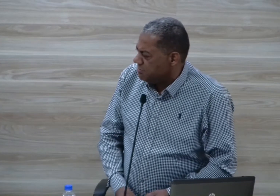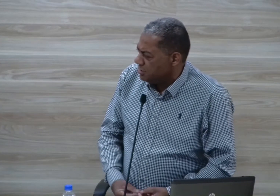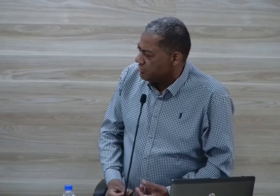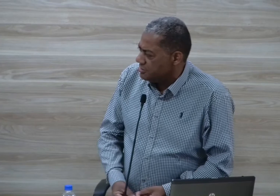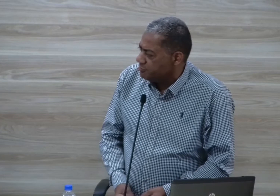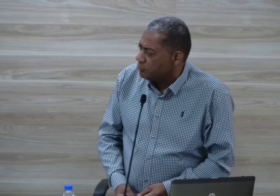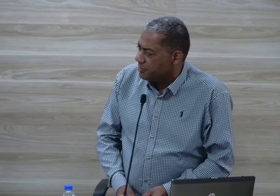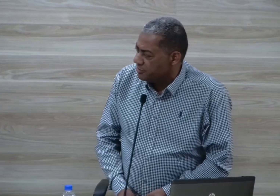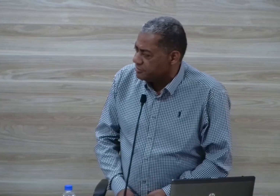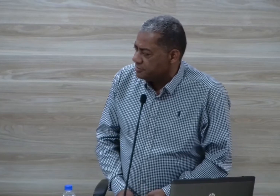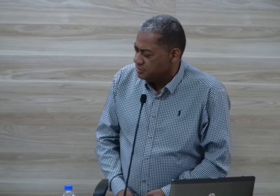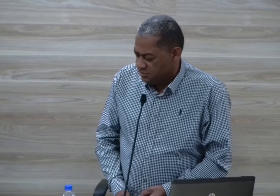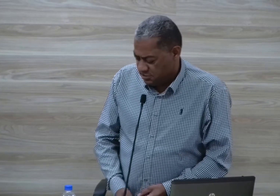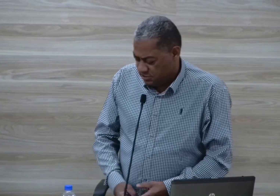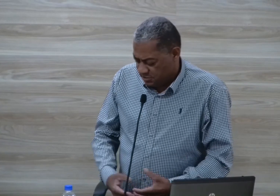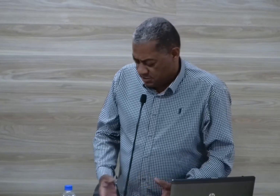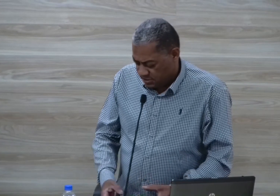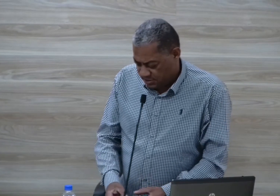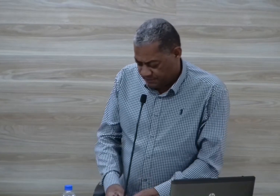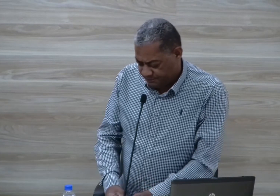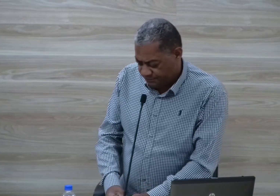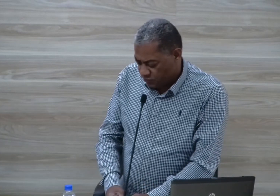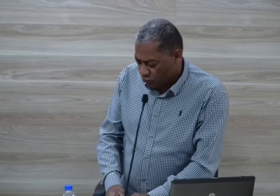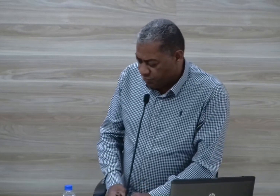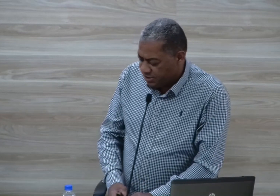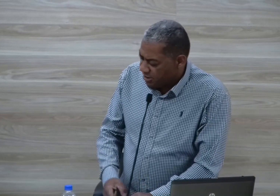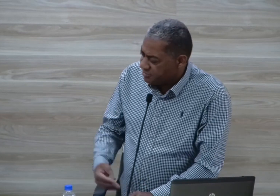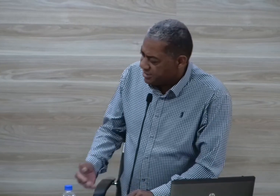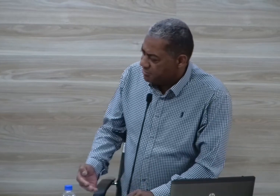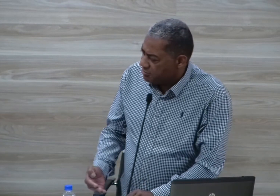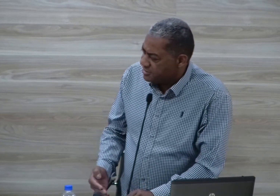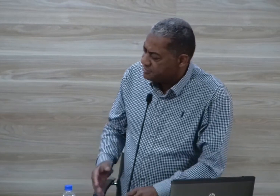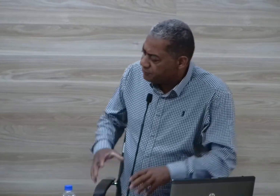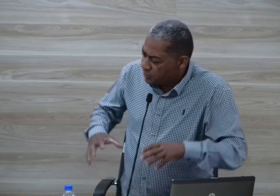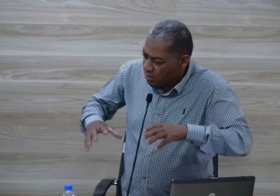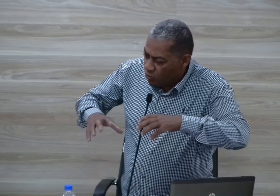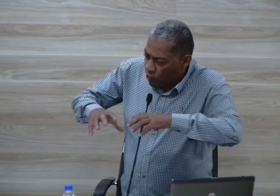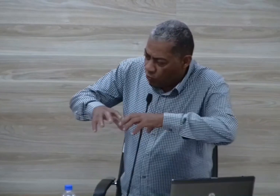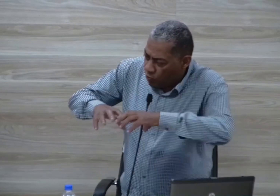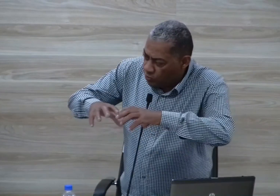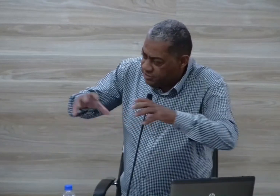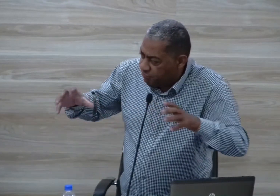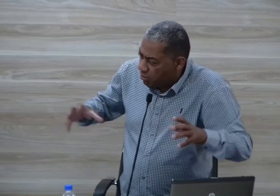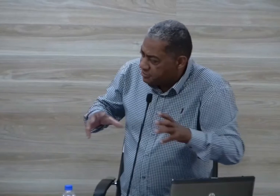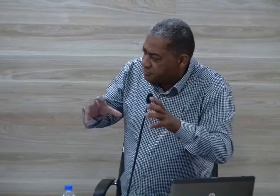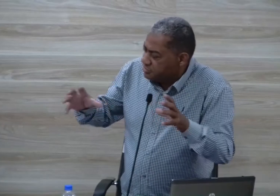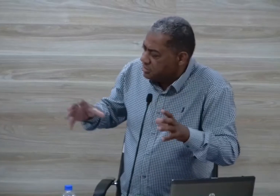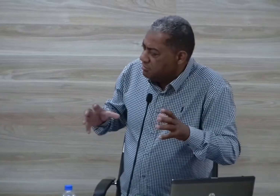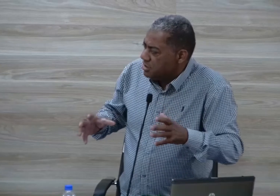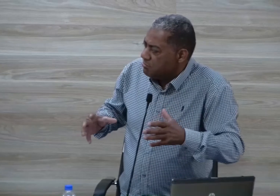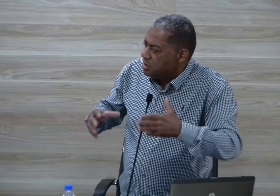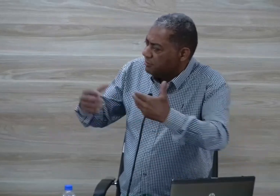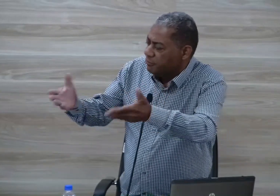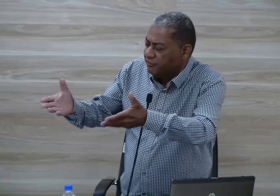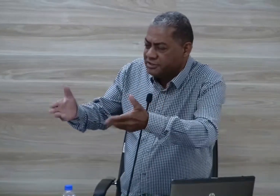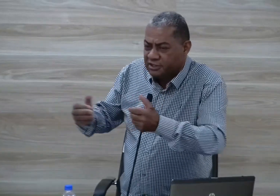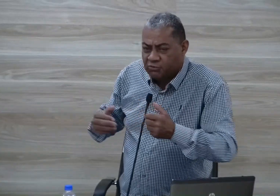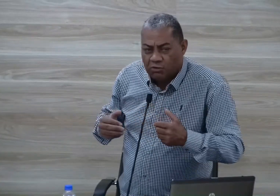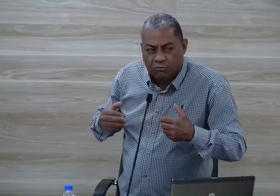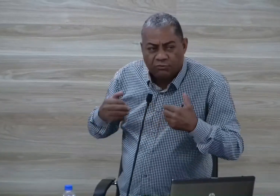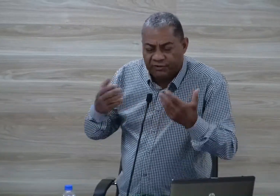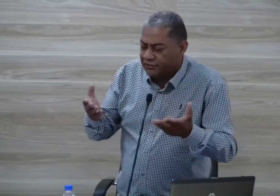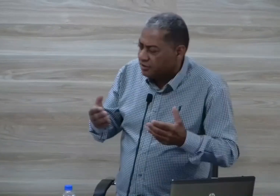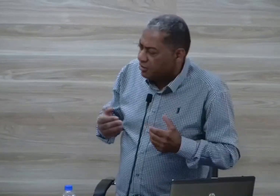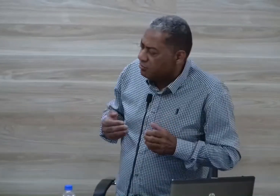e cem milhões pouco menos um bilhão e cem milhões os impostos que Limeira manda para o governo